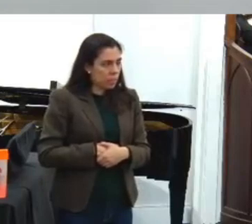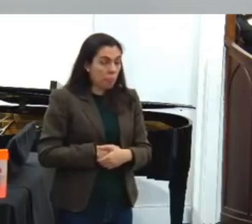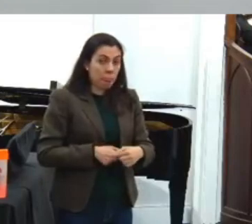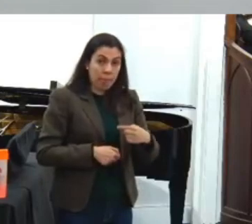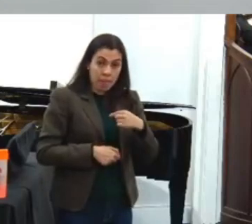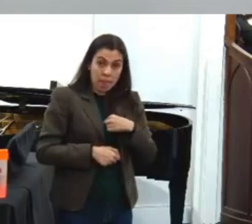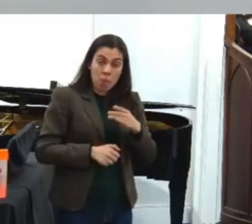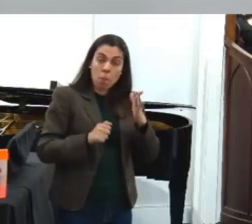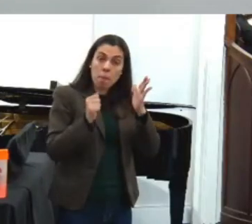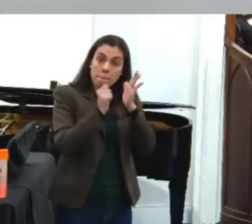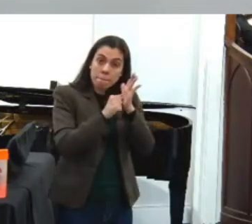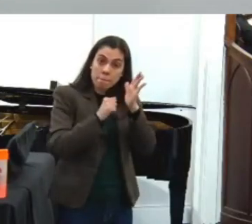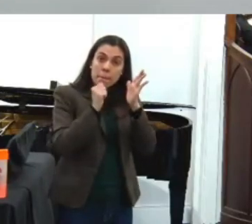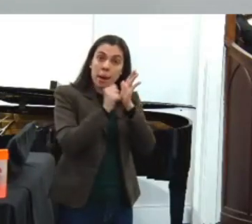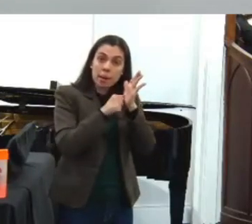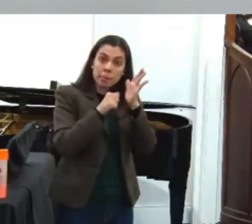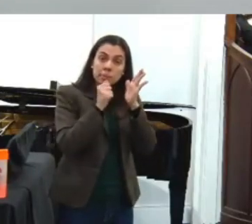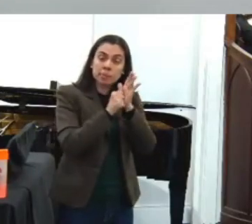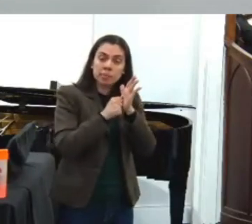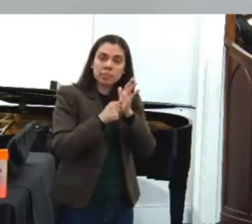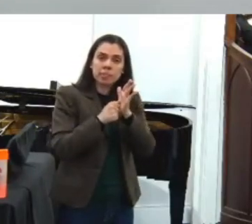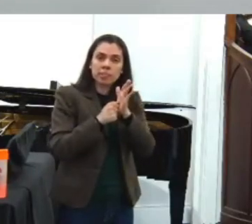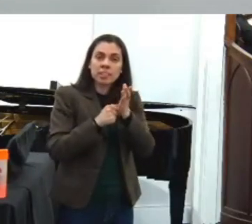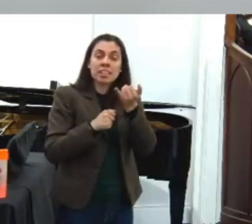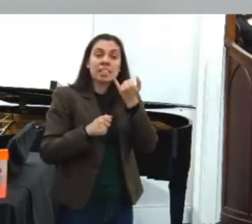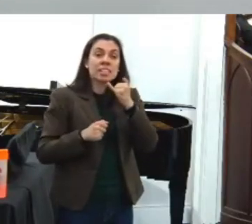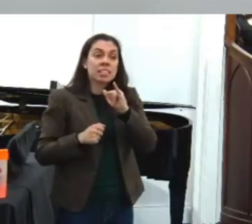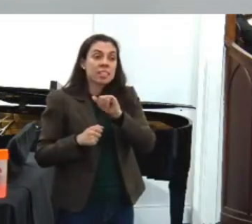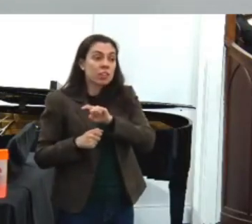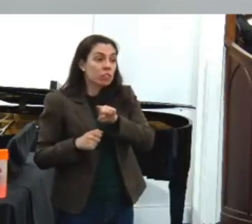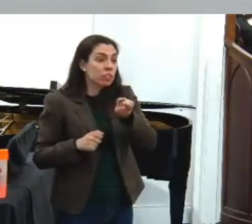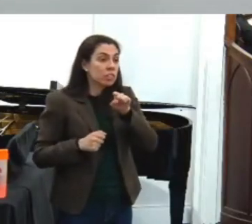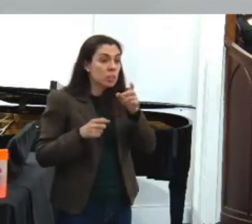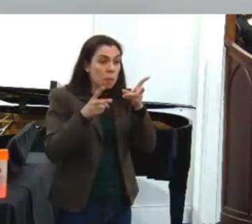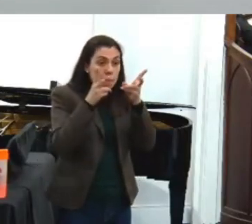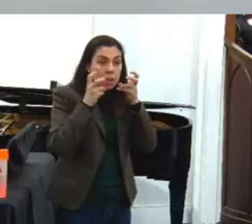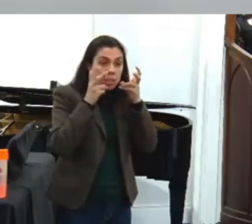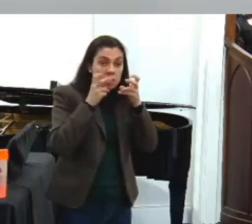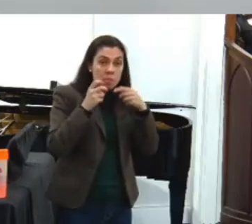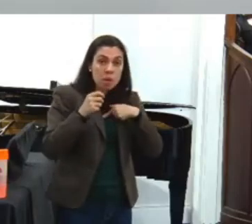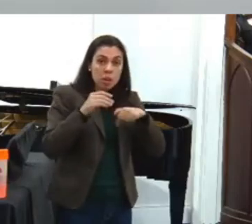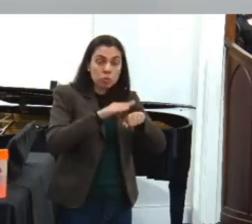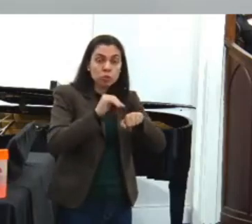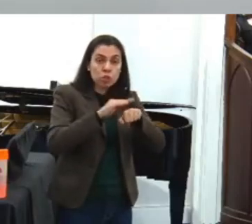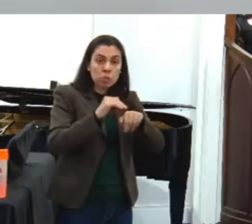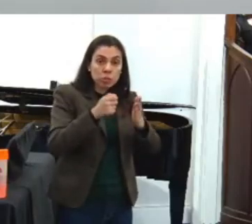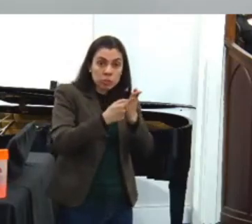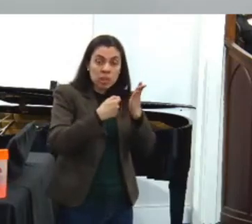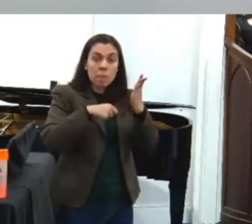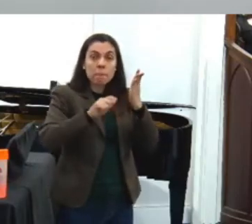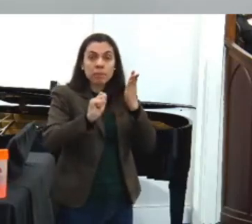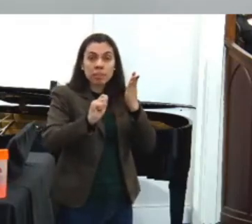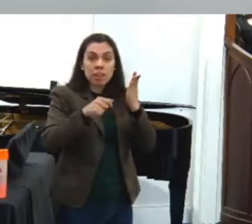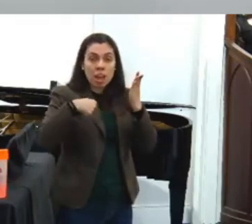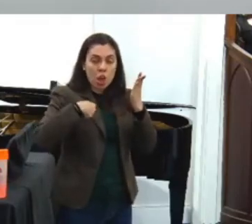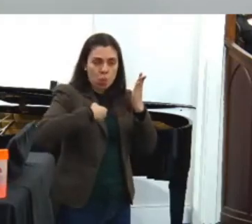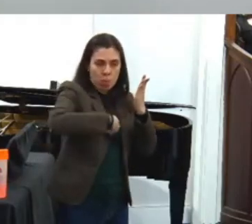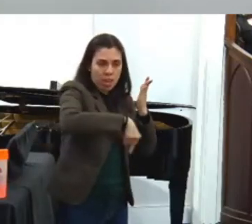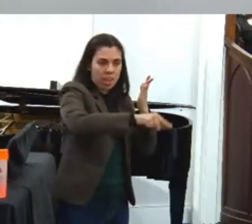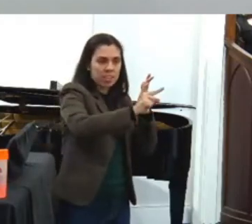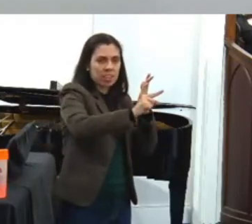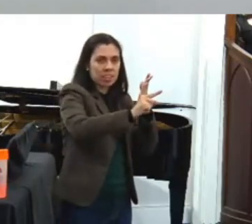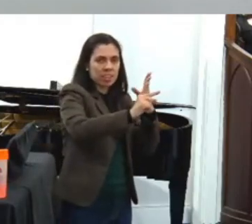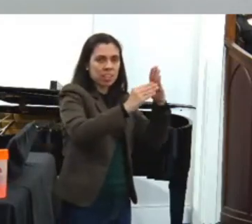Eis que estou à porta e bato. Se alguém ouvir a minha voz e abrir a porta, entrarei em sua